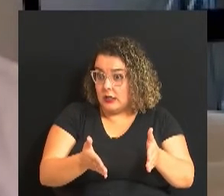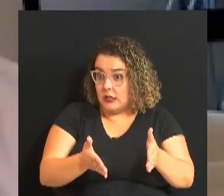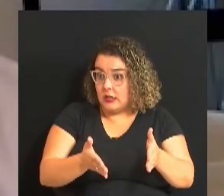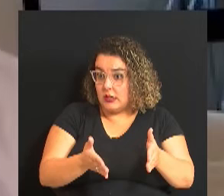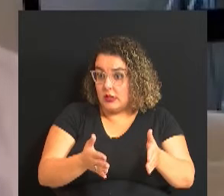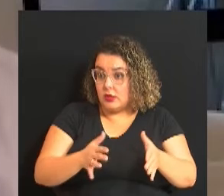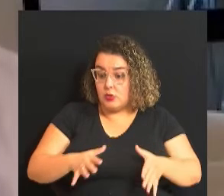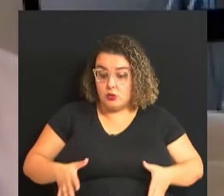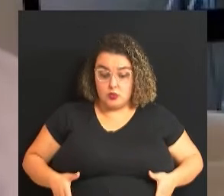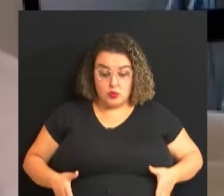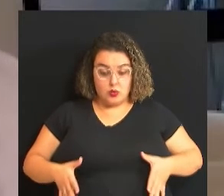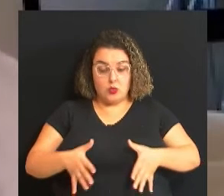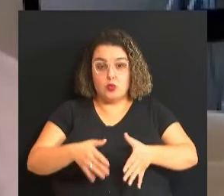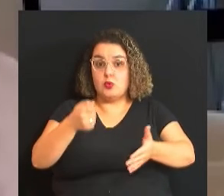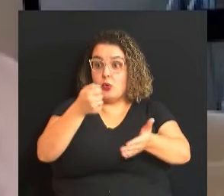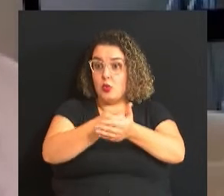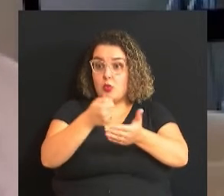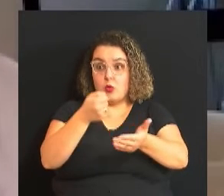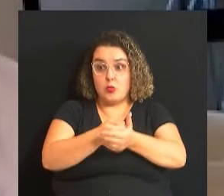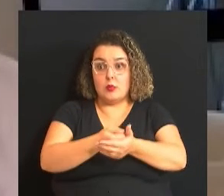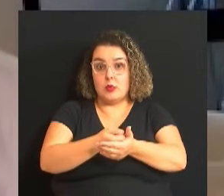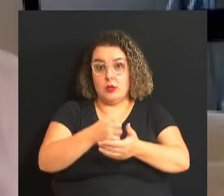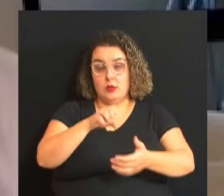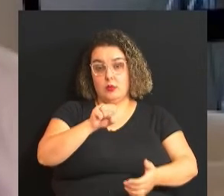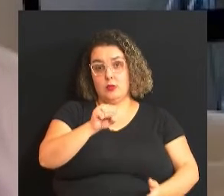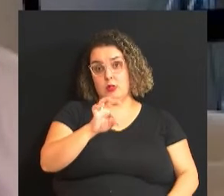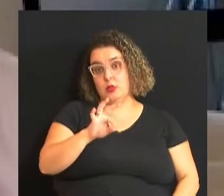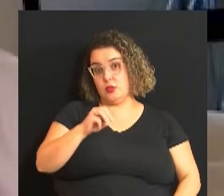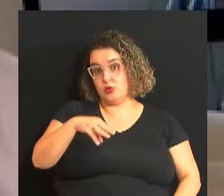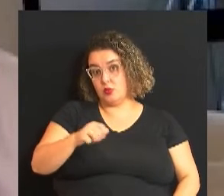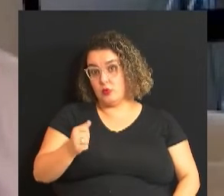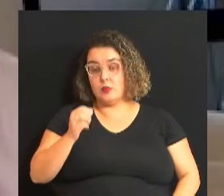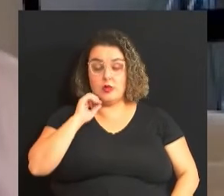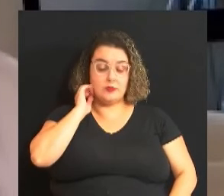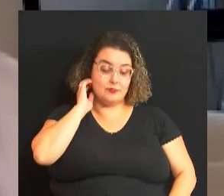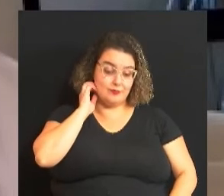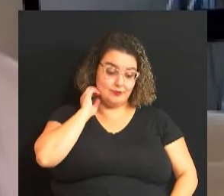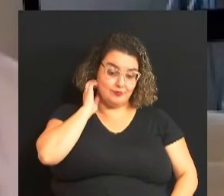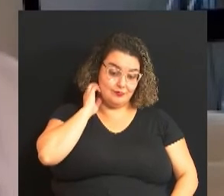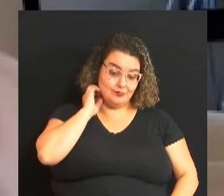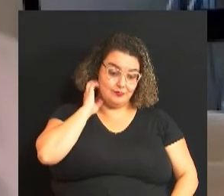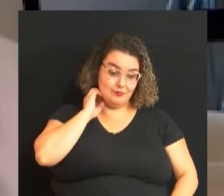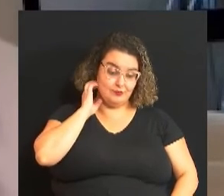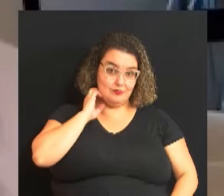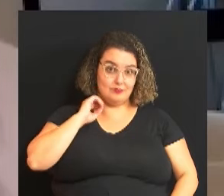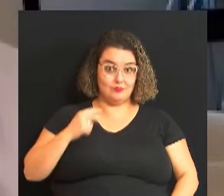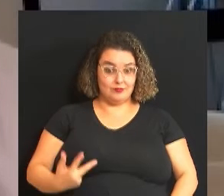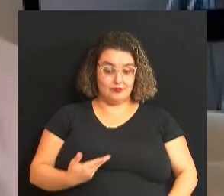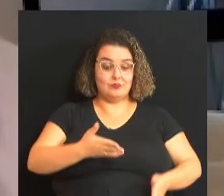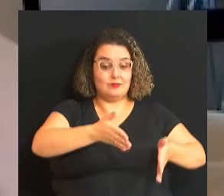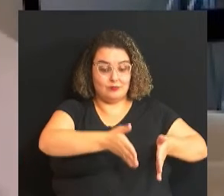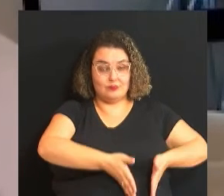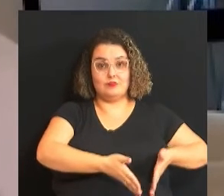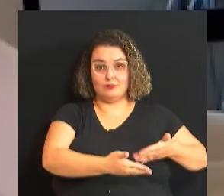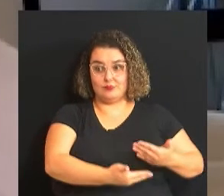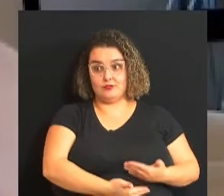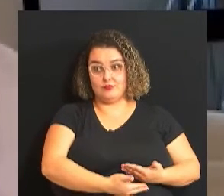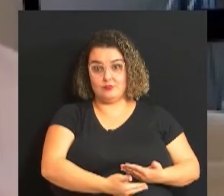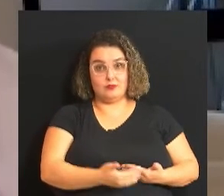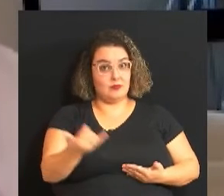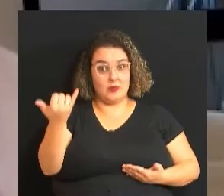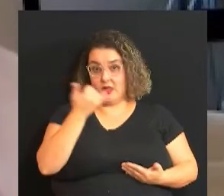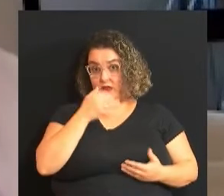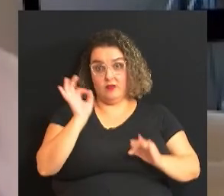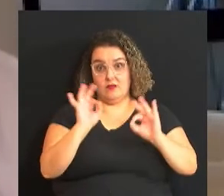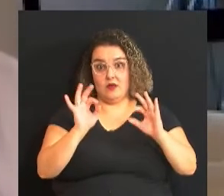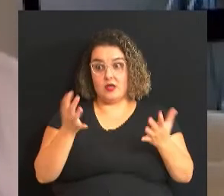abdominal que te obriga a fazer um estômago. Então, a pessoa sai da cirurgia com o estômago e ela não foi avisada disso,